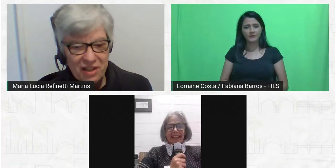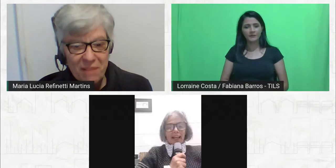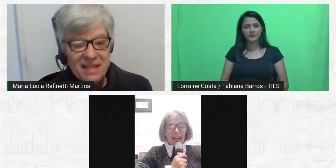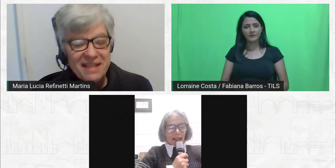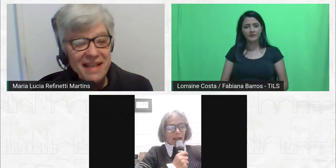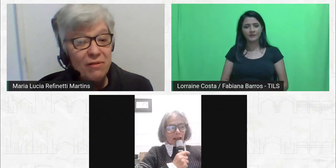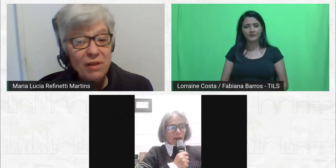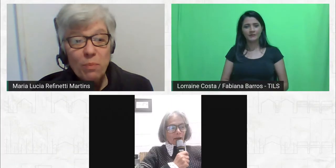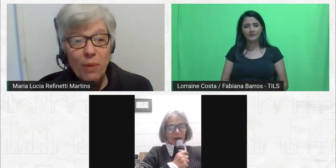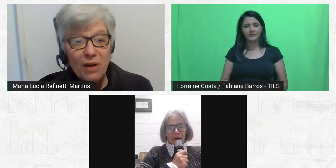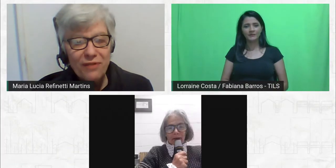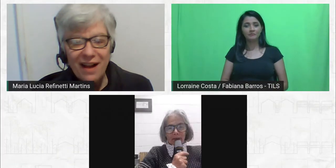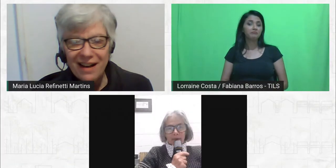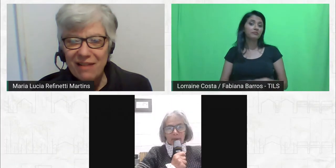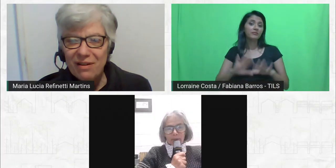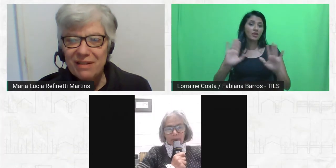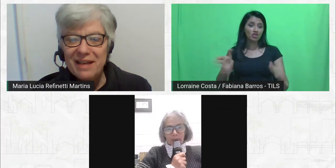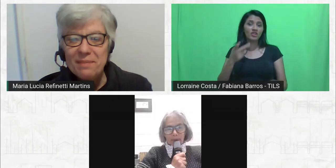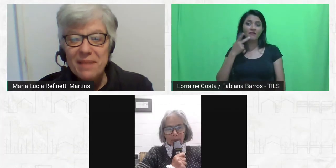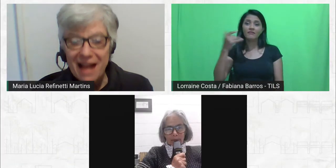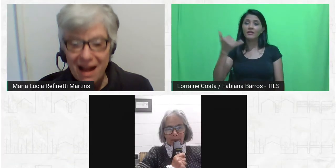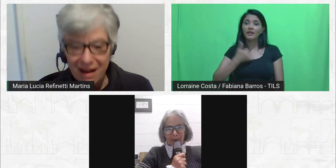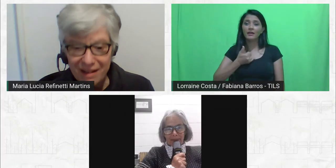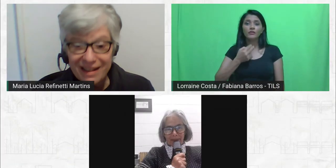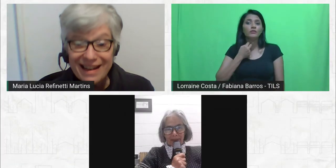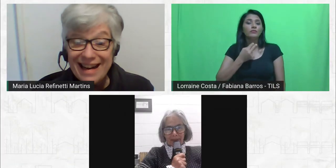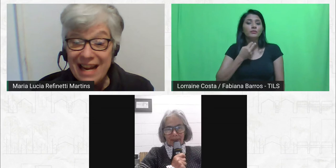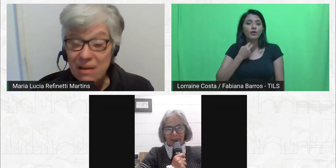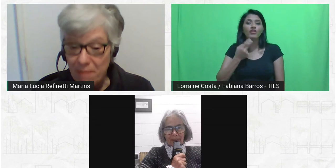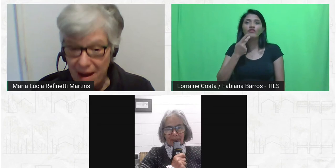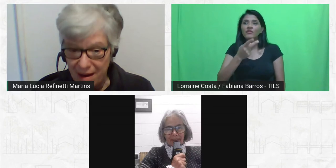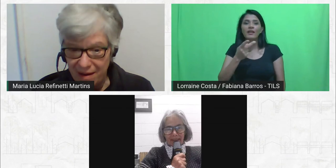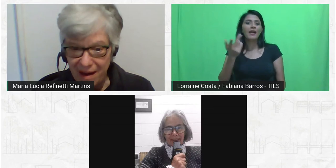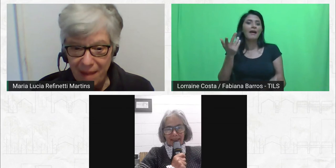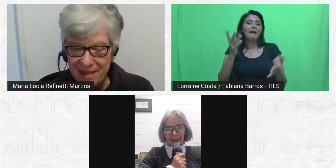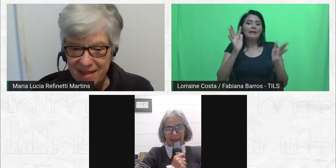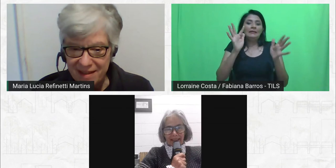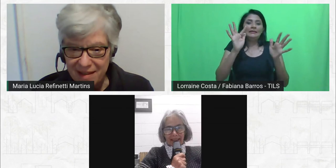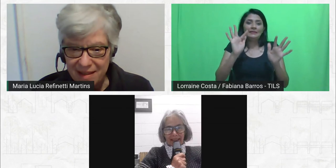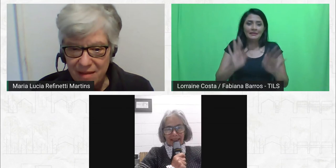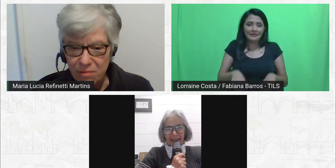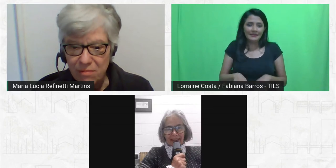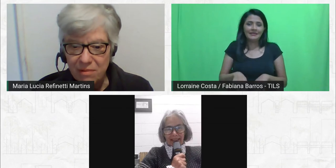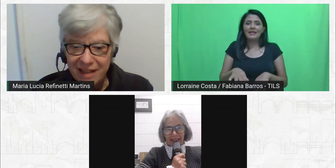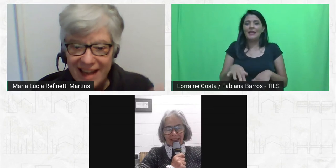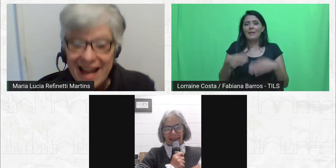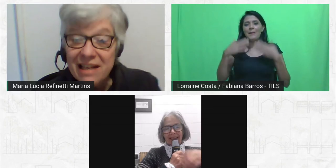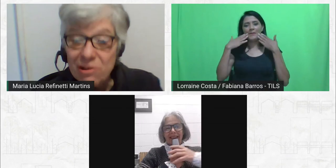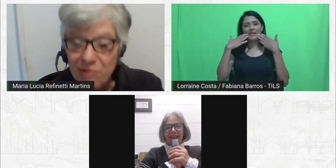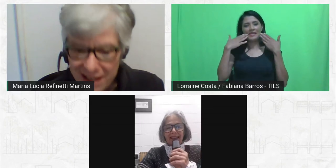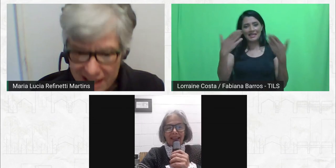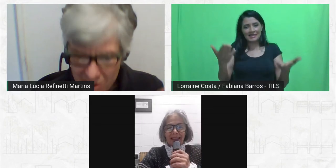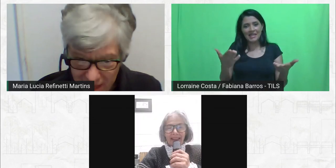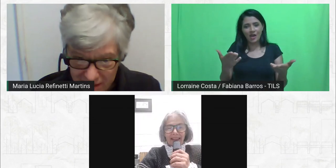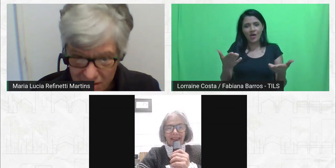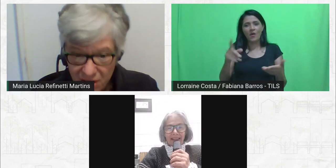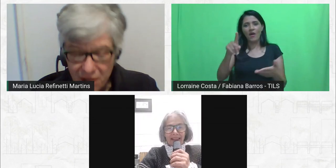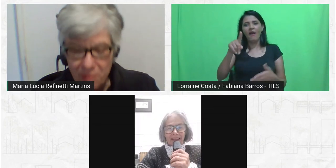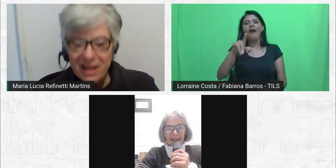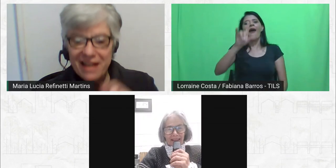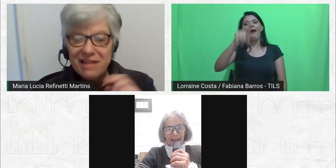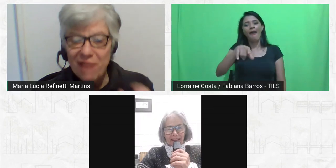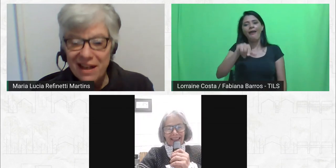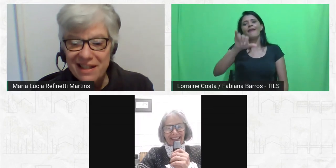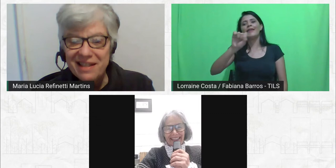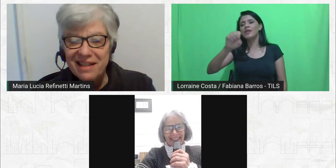Já me disseram que não pode terminar nenhuma apresentação com é isso aí, gente,